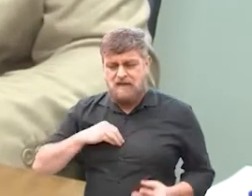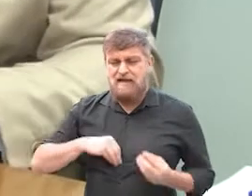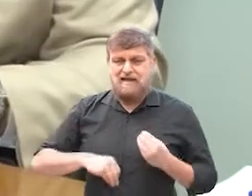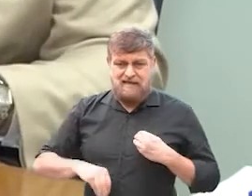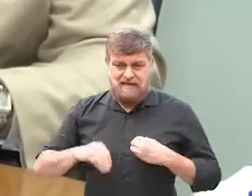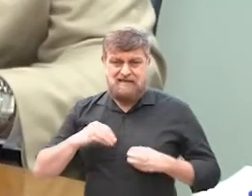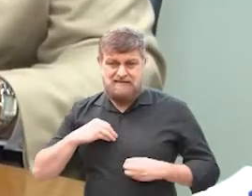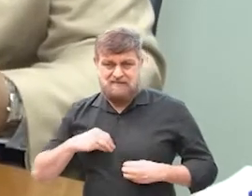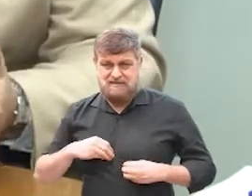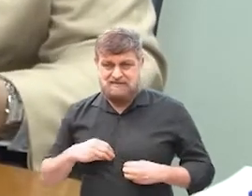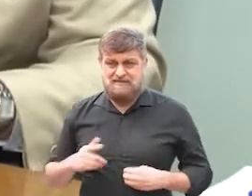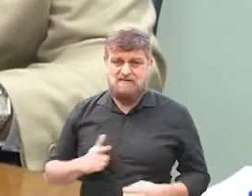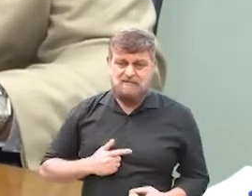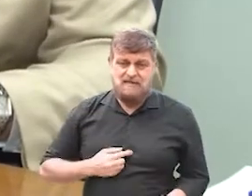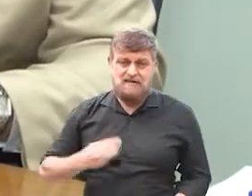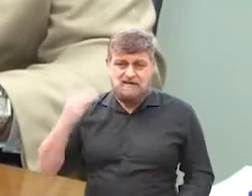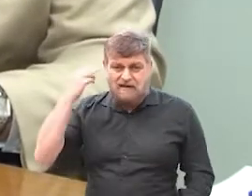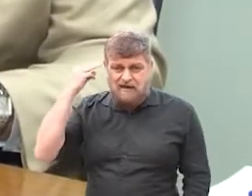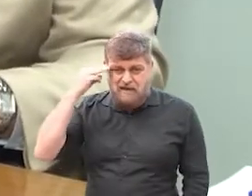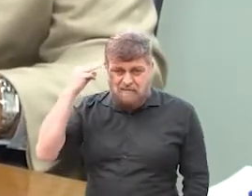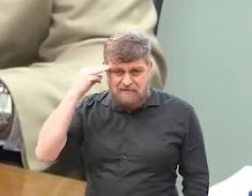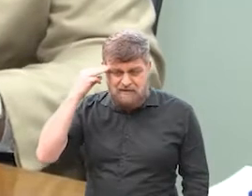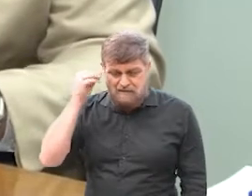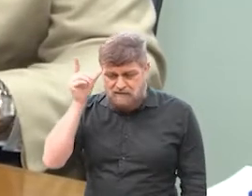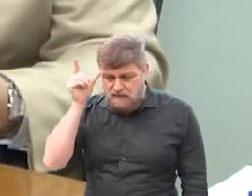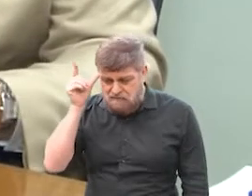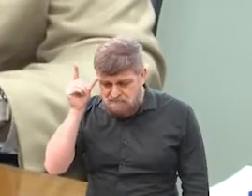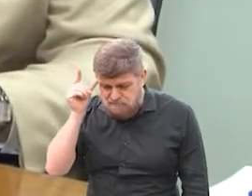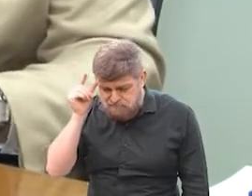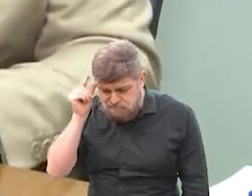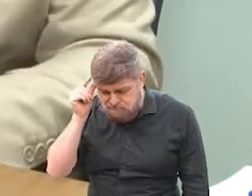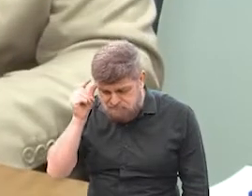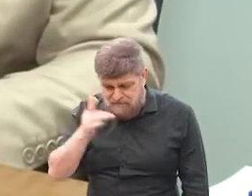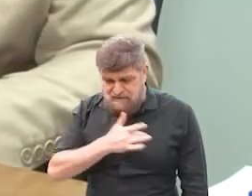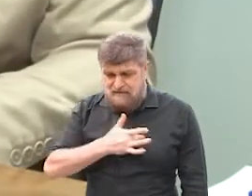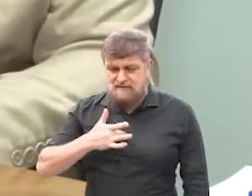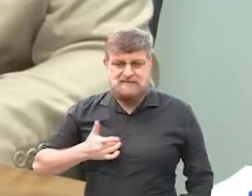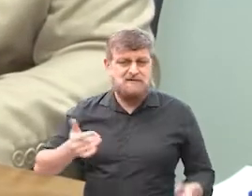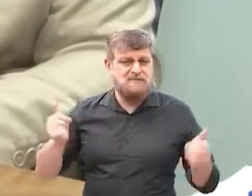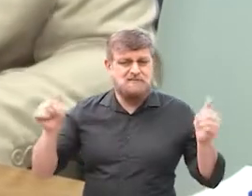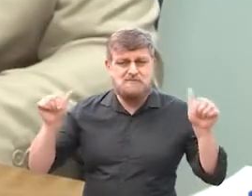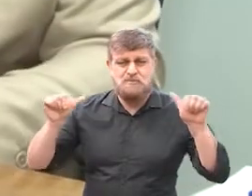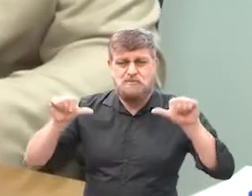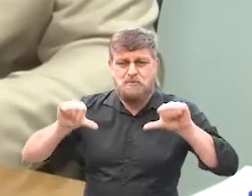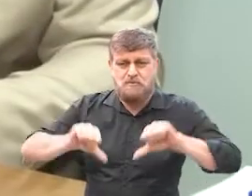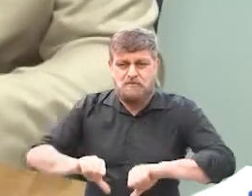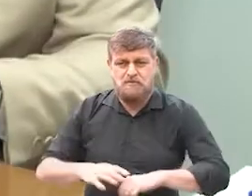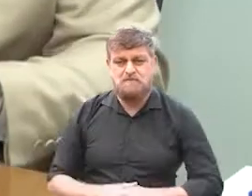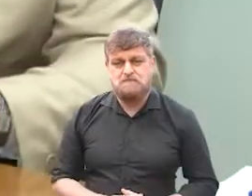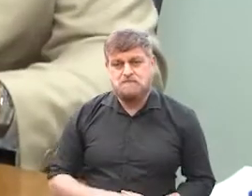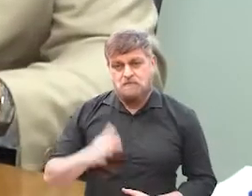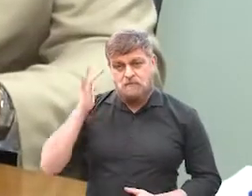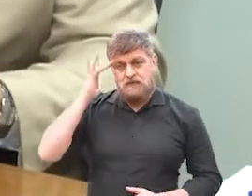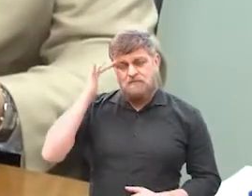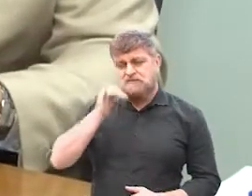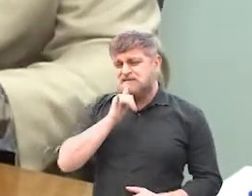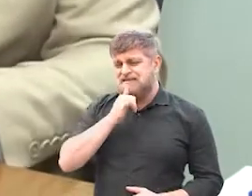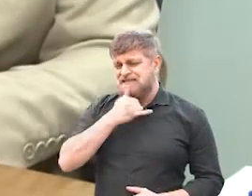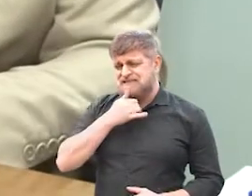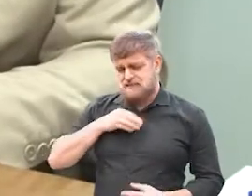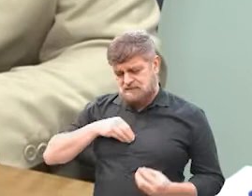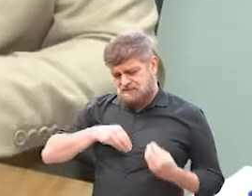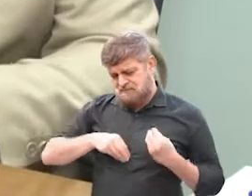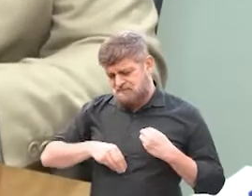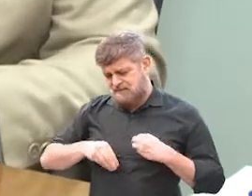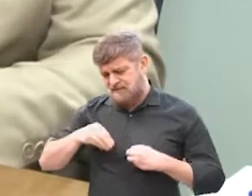traz, como a própria demência por depressão, a piora clínica das outras doenças que ele tem. Acho que essa tristeza, essa depressão maior, acho que é